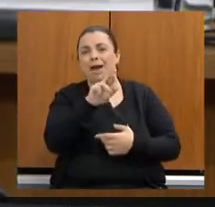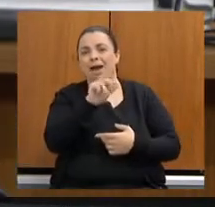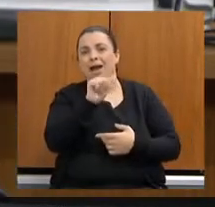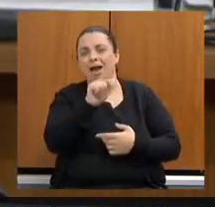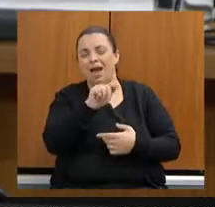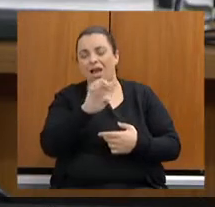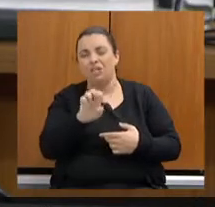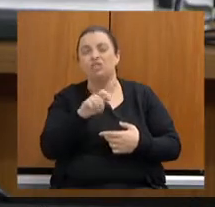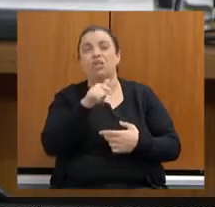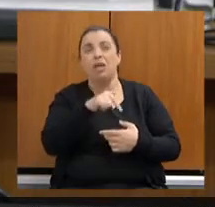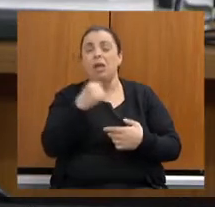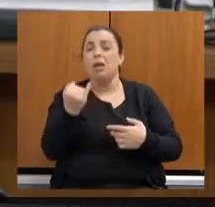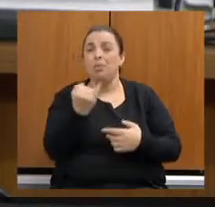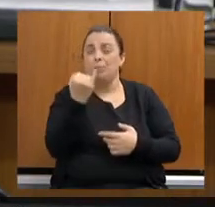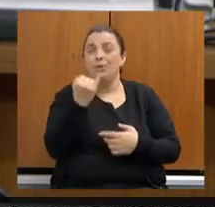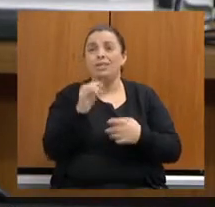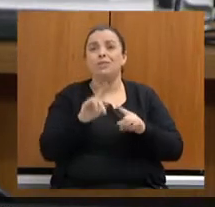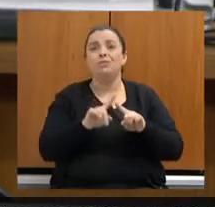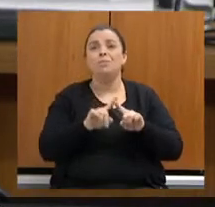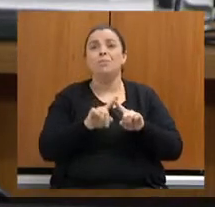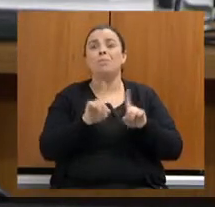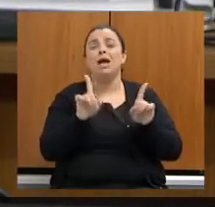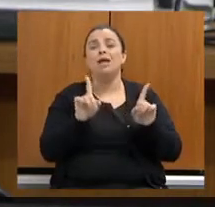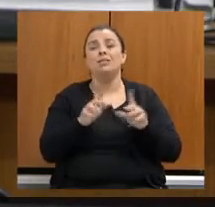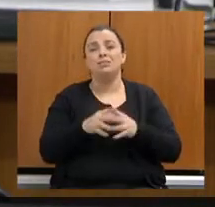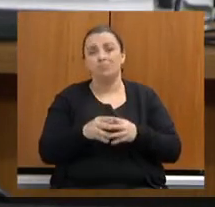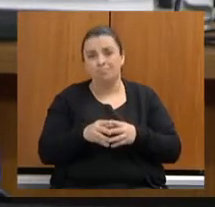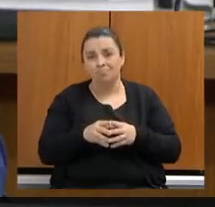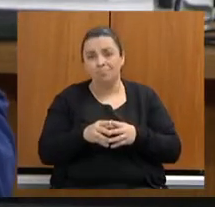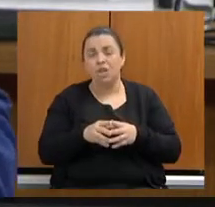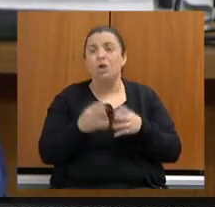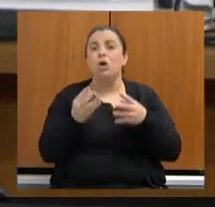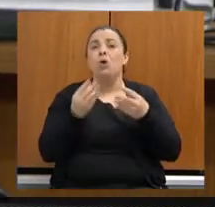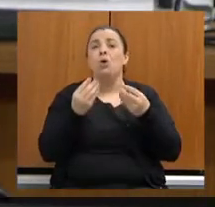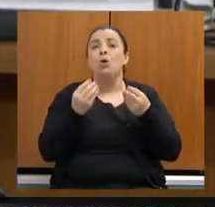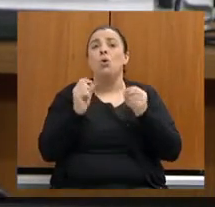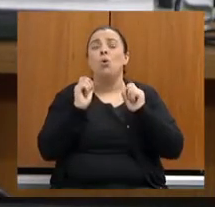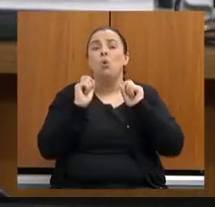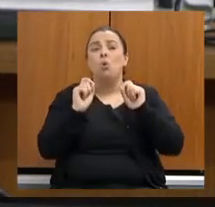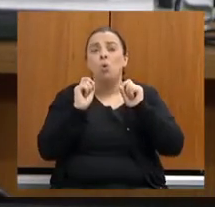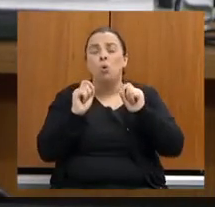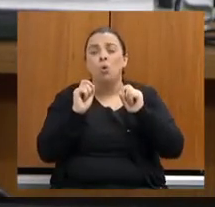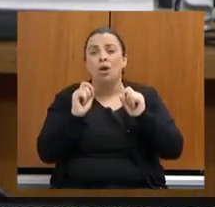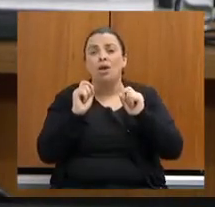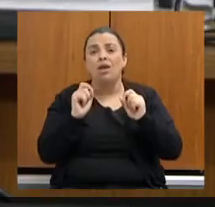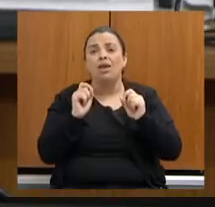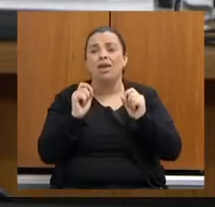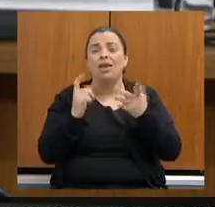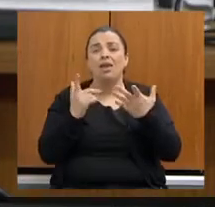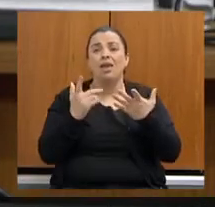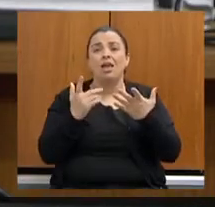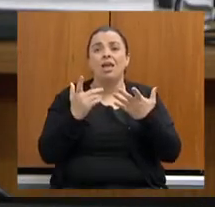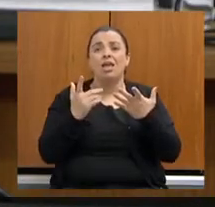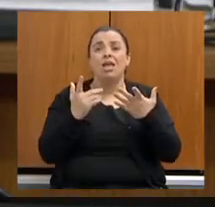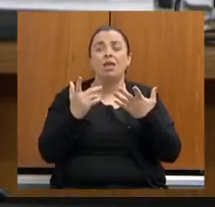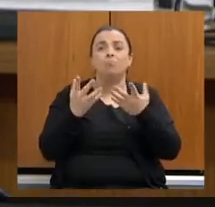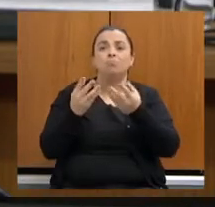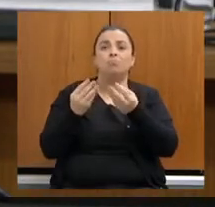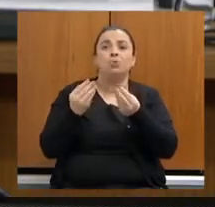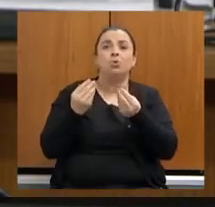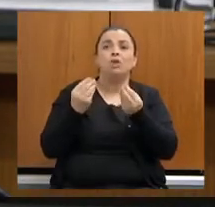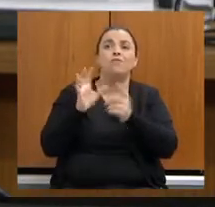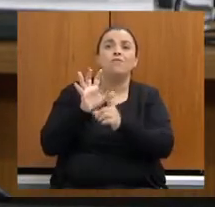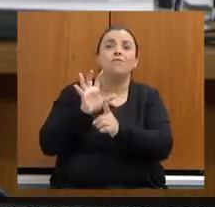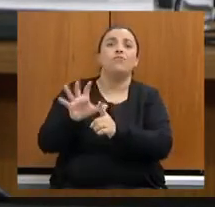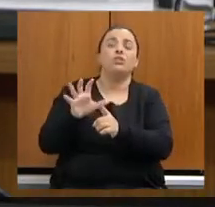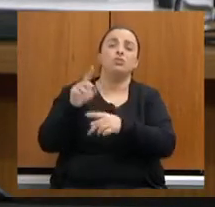perenização e tudo mais é o que efetivamente que trouxe para o nosso povo né e muitos e muitas